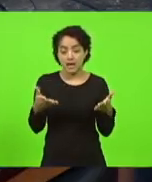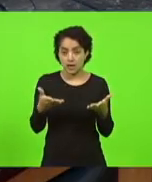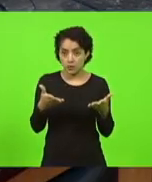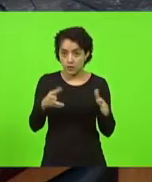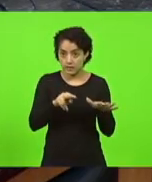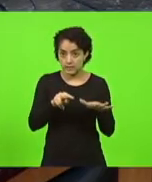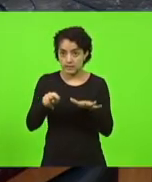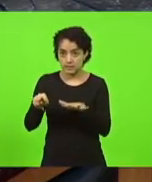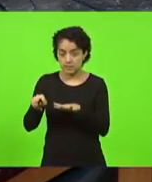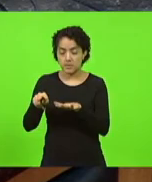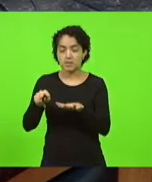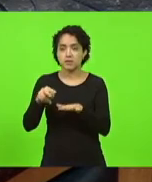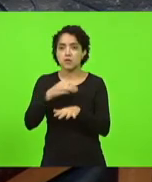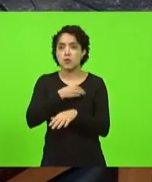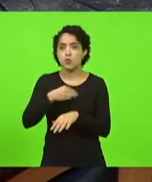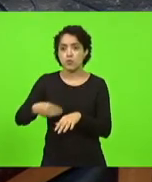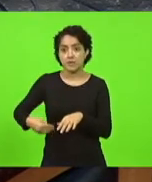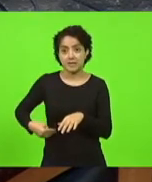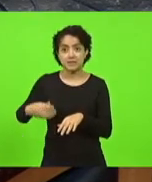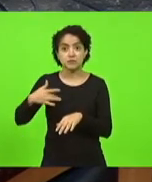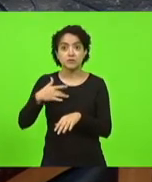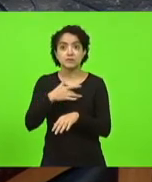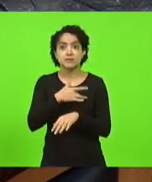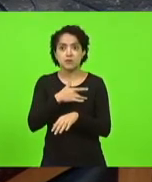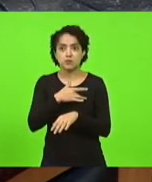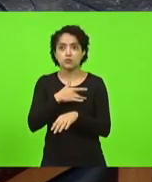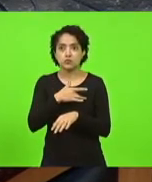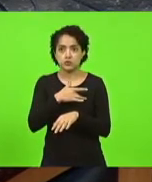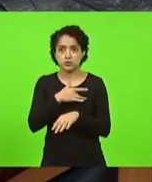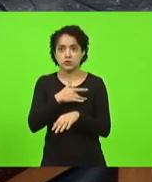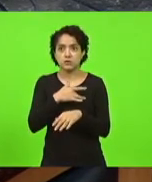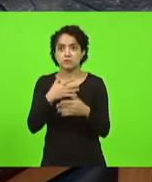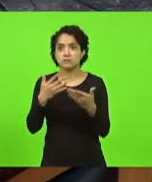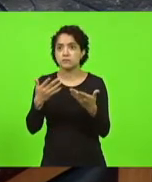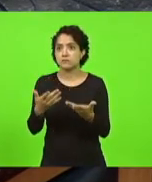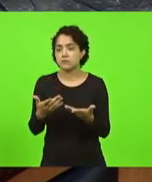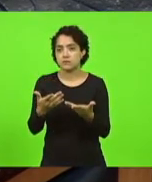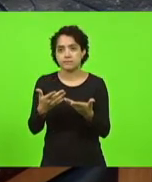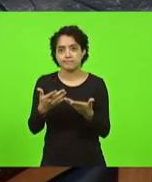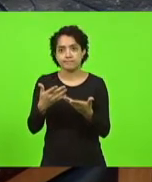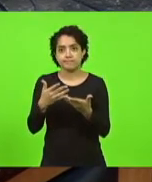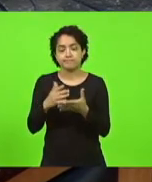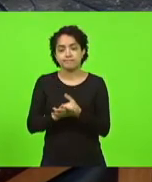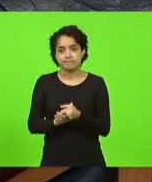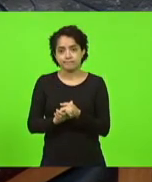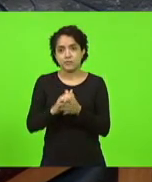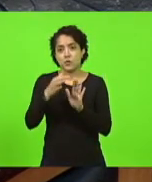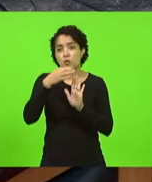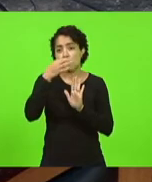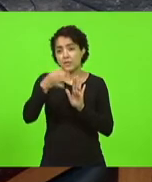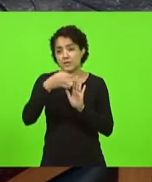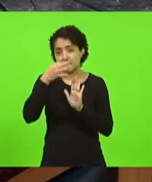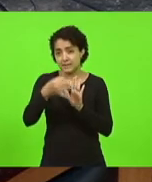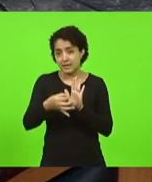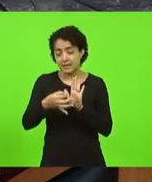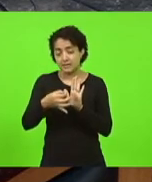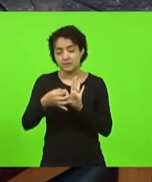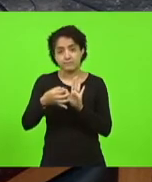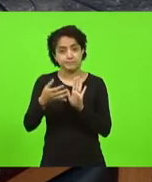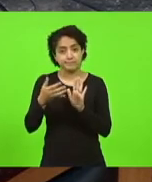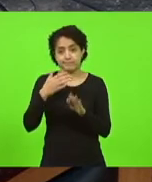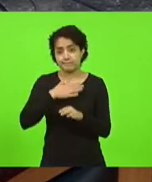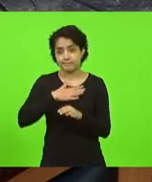Nesta semana, o ministro da Saúde, né, fez um lamentável comentário. Foi deprimente,